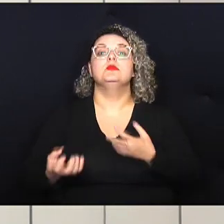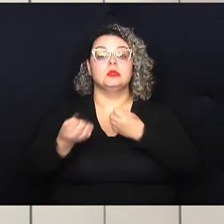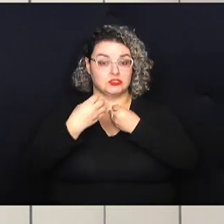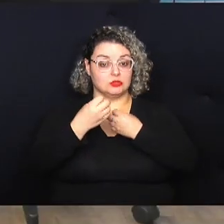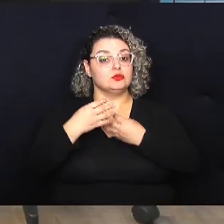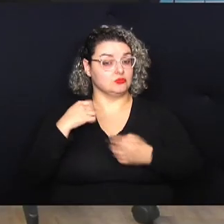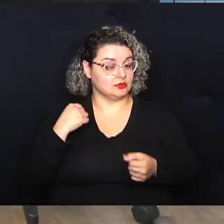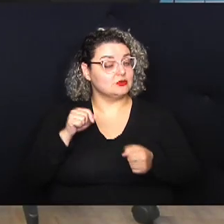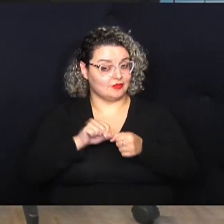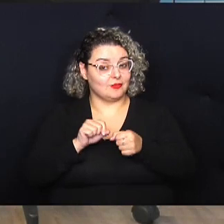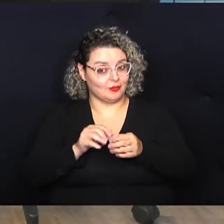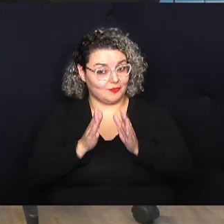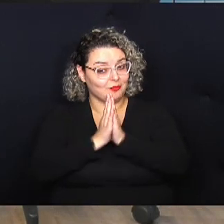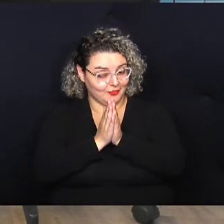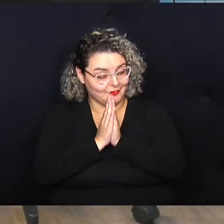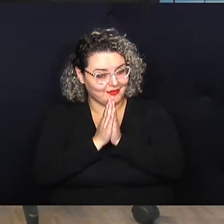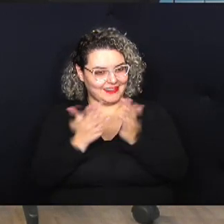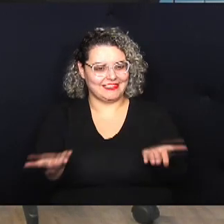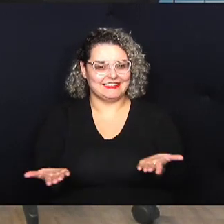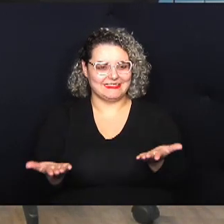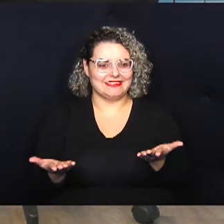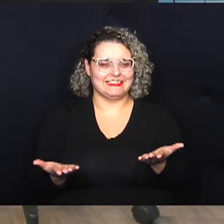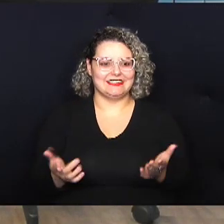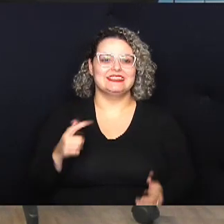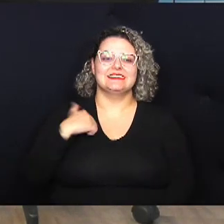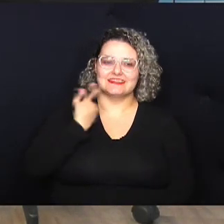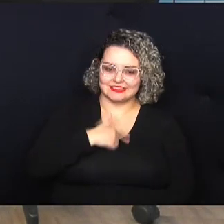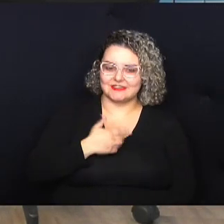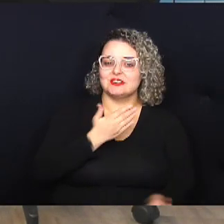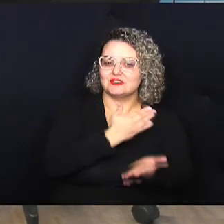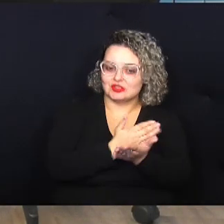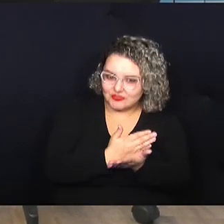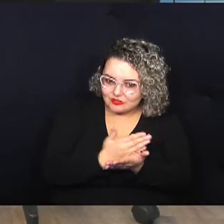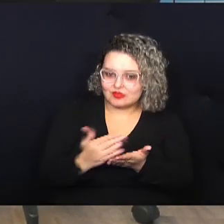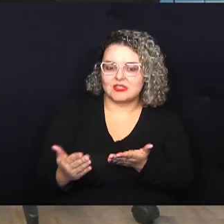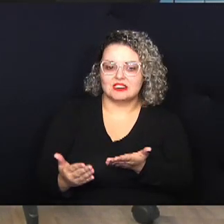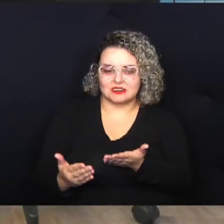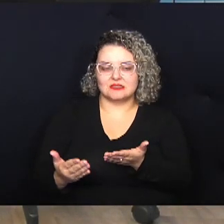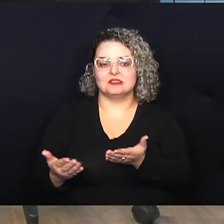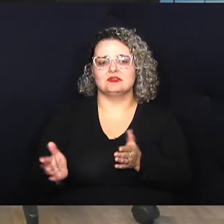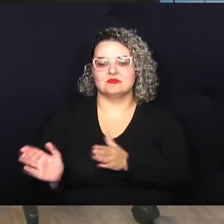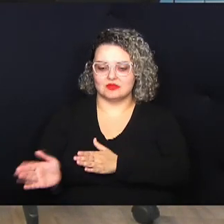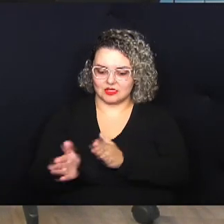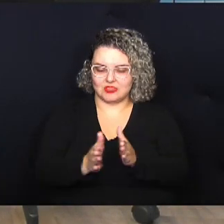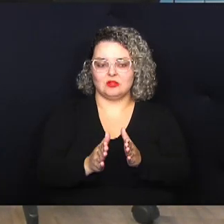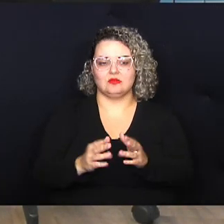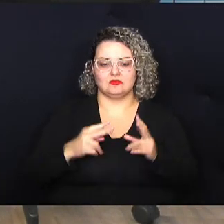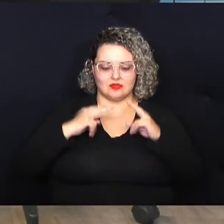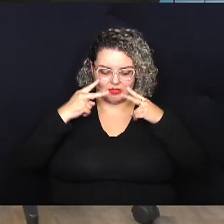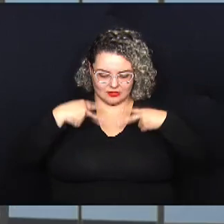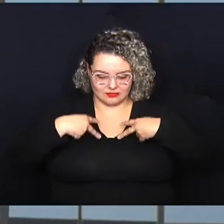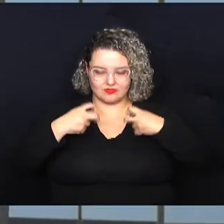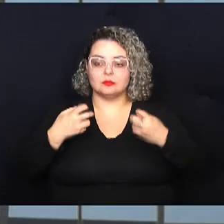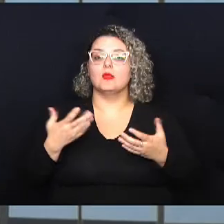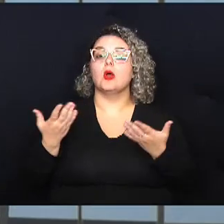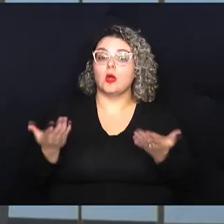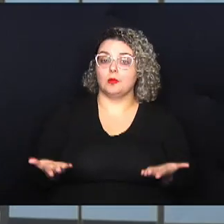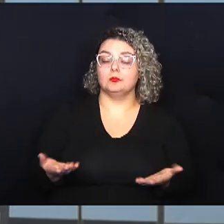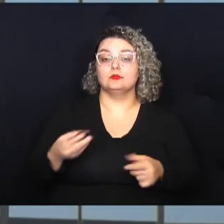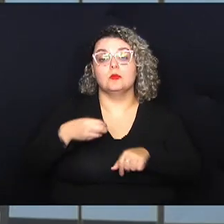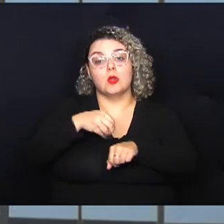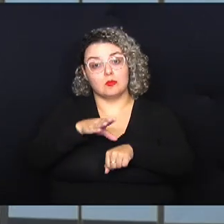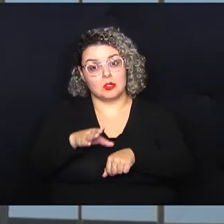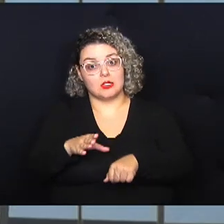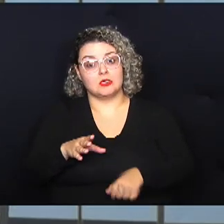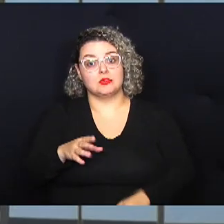isso, por gentileza, para que a gente comece a entrar no caminho do autoconhecimento. No caminho, né? Olha, uma dica que eu deixo